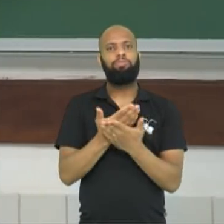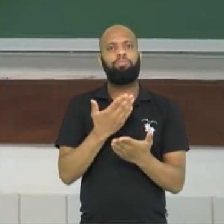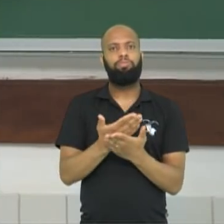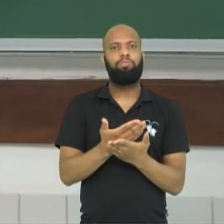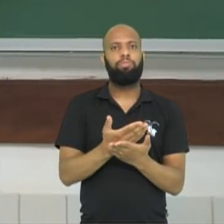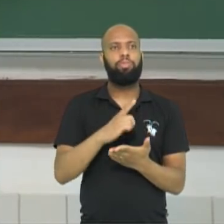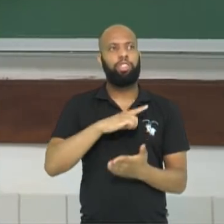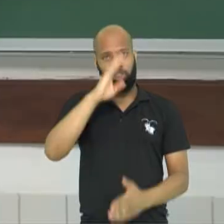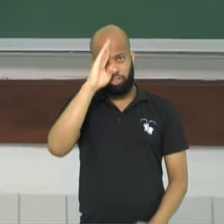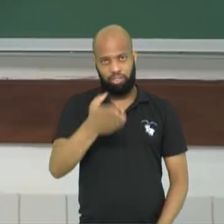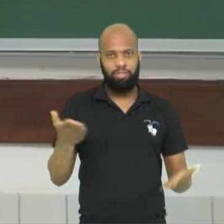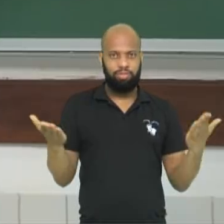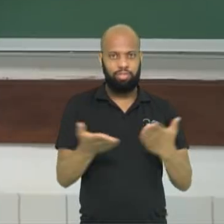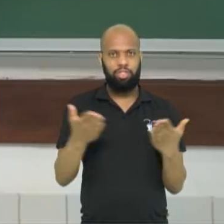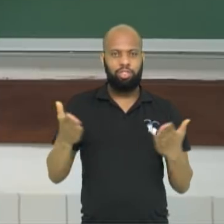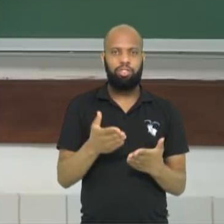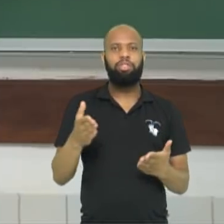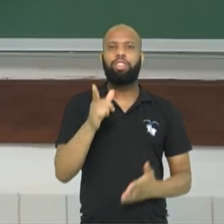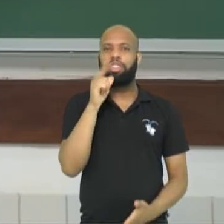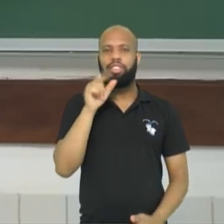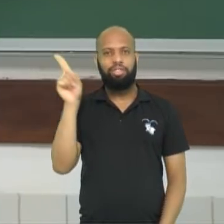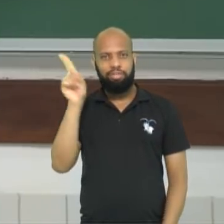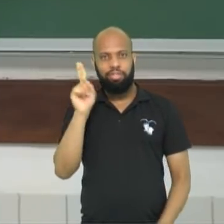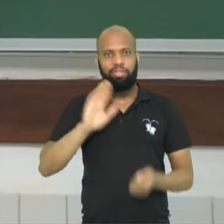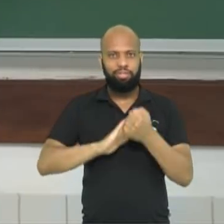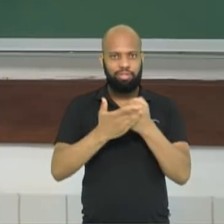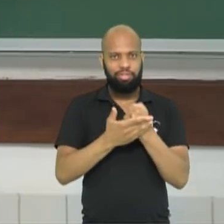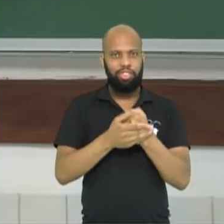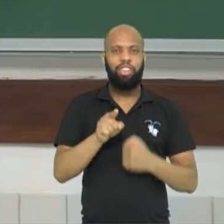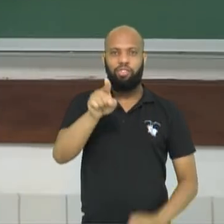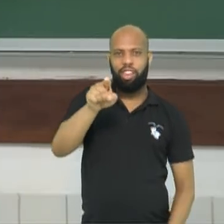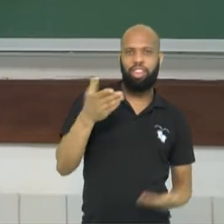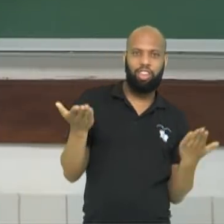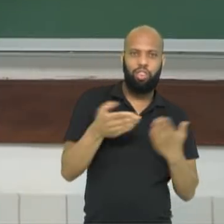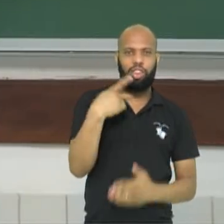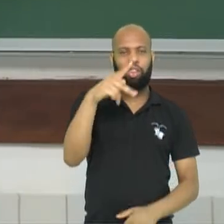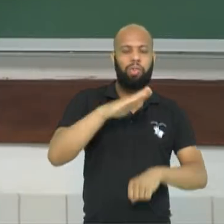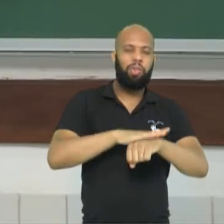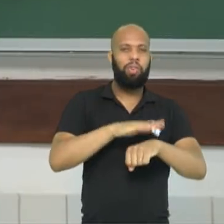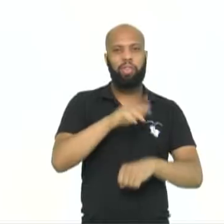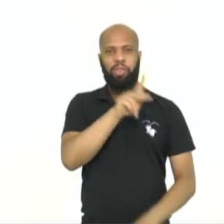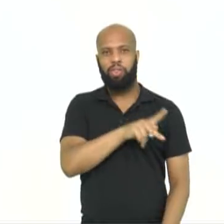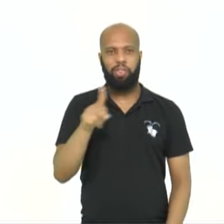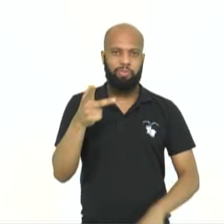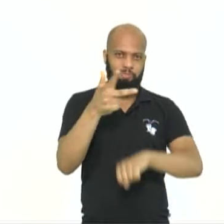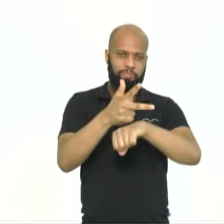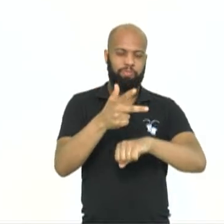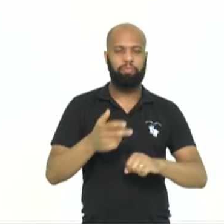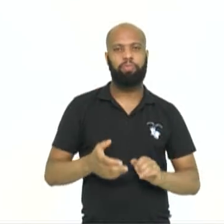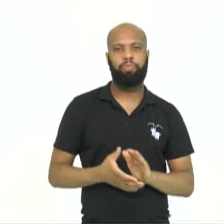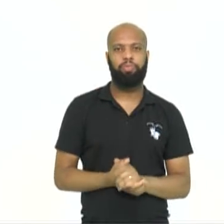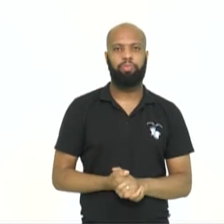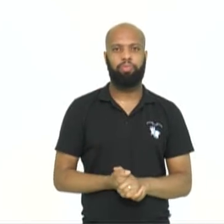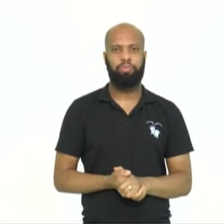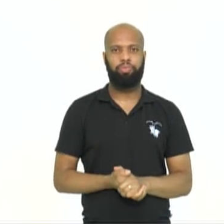Vou chamar diretamente lá do reservatório do Alto São Francisco o professor Vladimir. Vai daí, professor, agora é contigo.